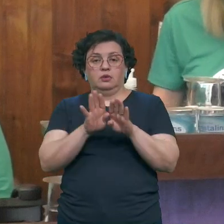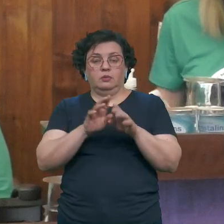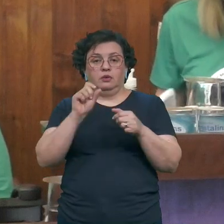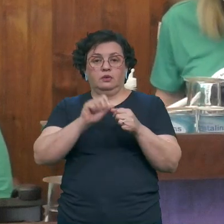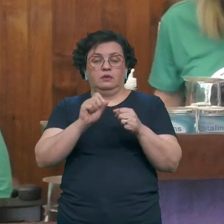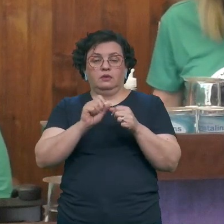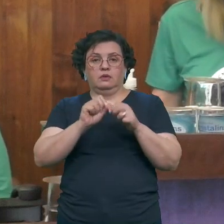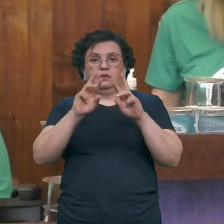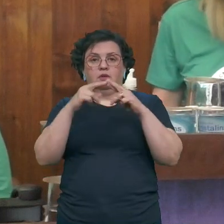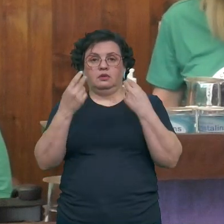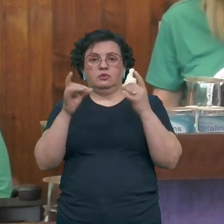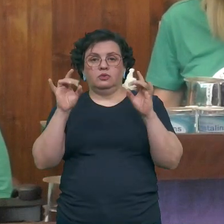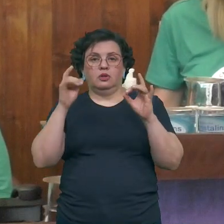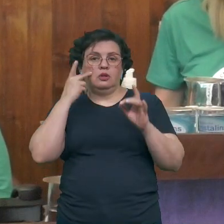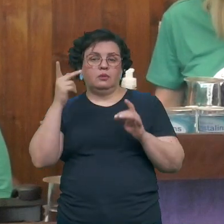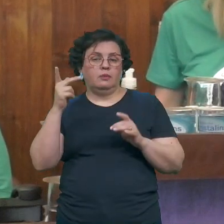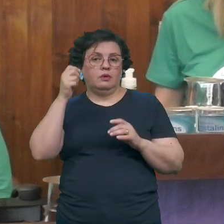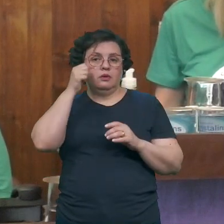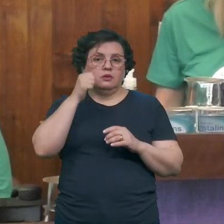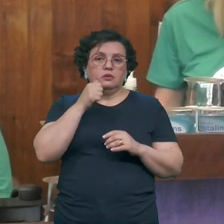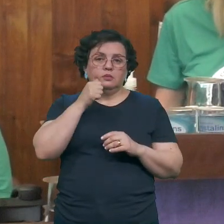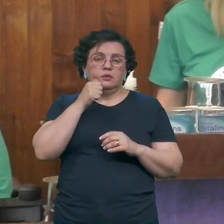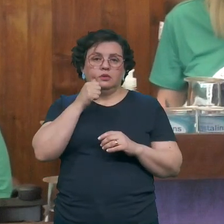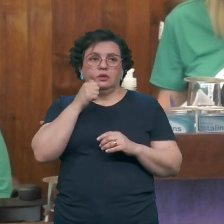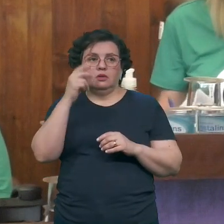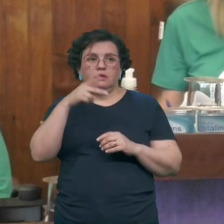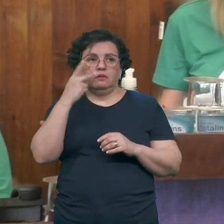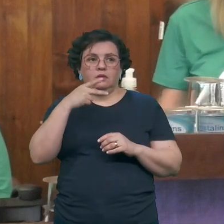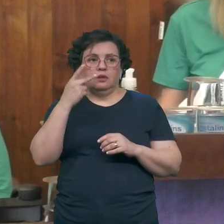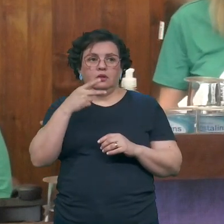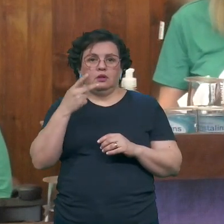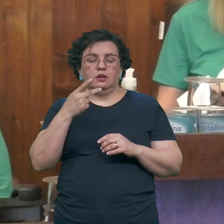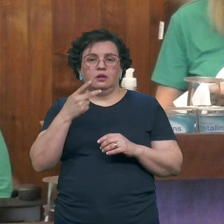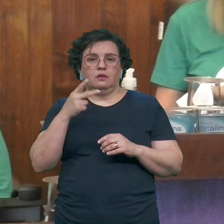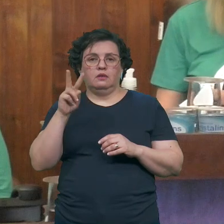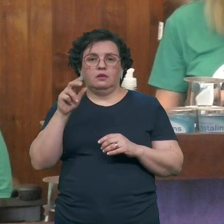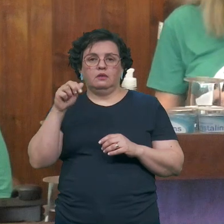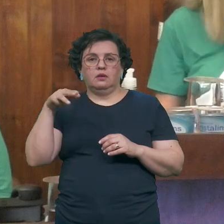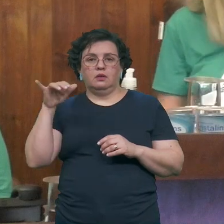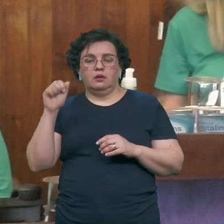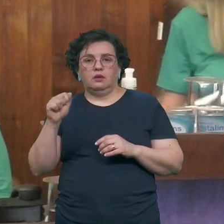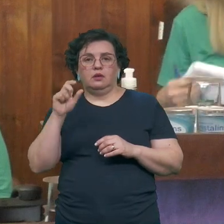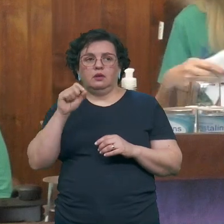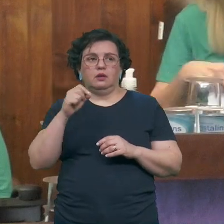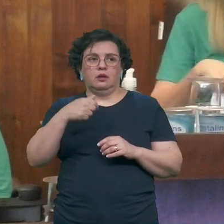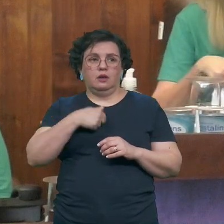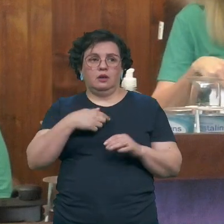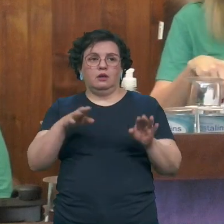sessão solene em homenagem às mulheres. Falar aqui, vereadora Vânia,